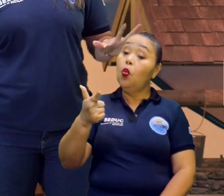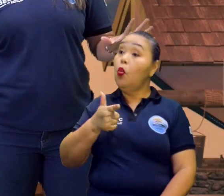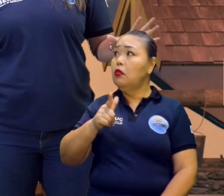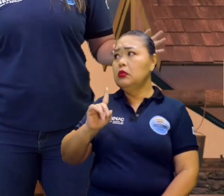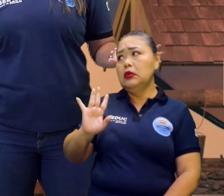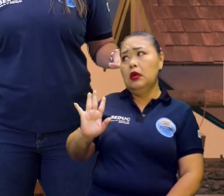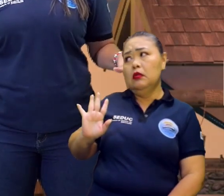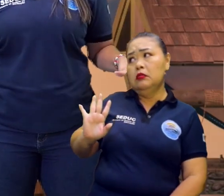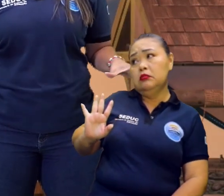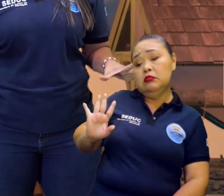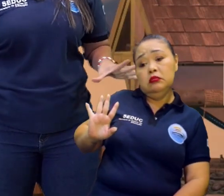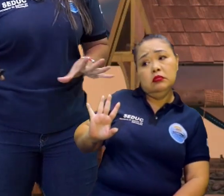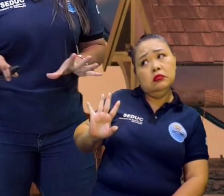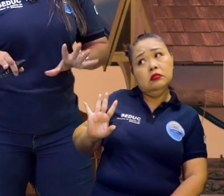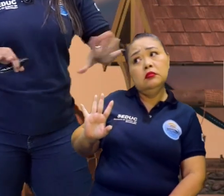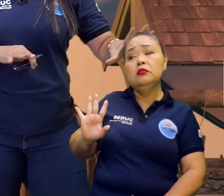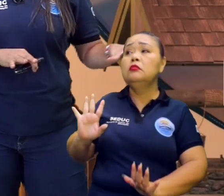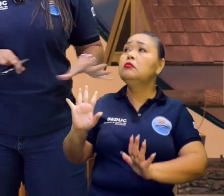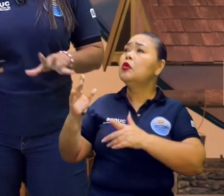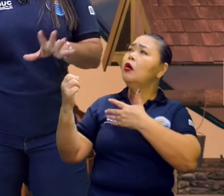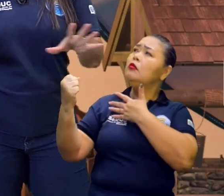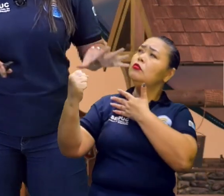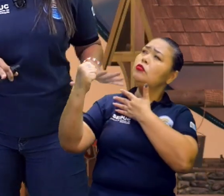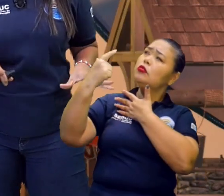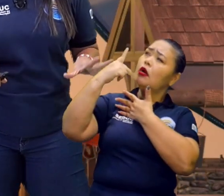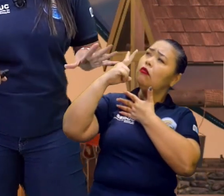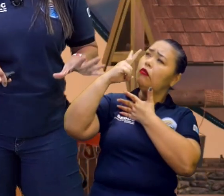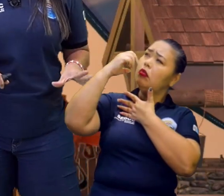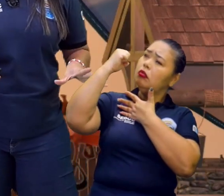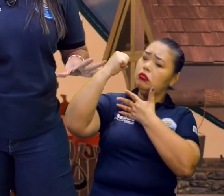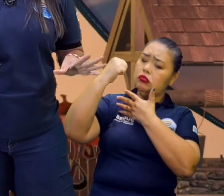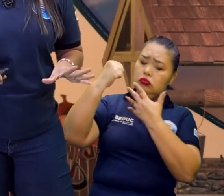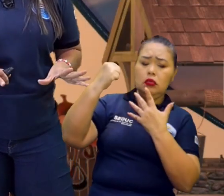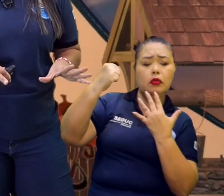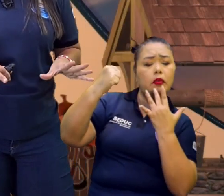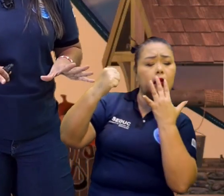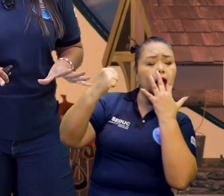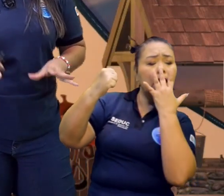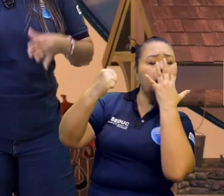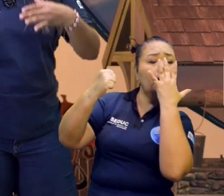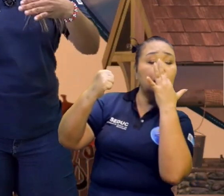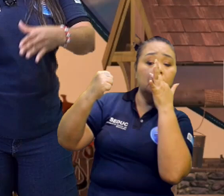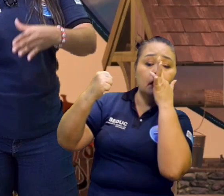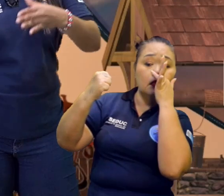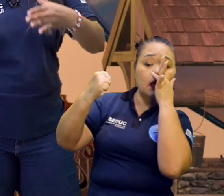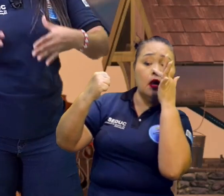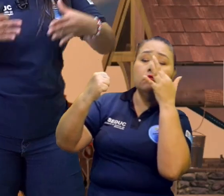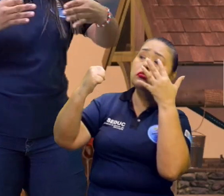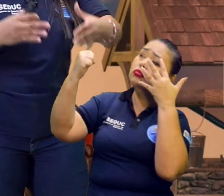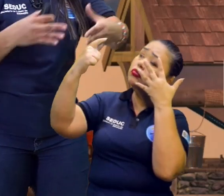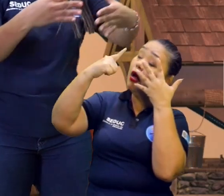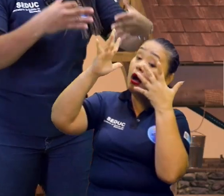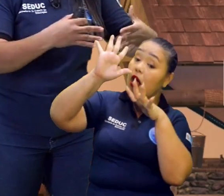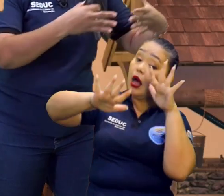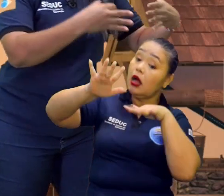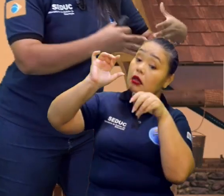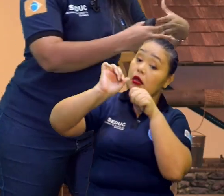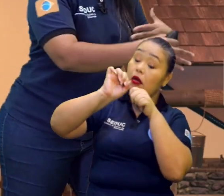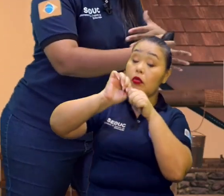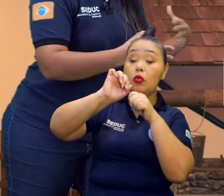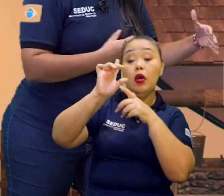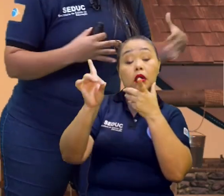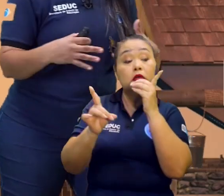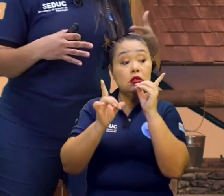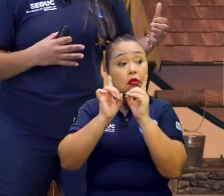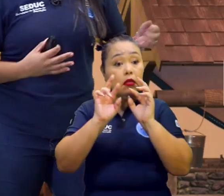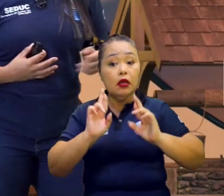preferem estar expostas ao sol e cada um vai ter uma dinâmica diferente. E aí você vem com esse atendimento, esse